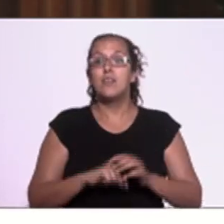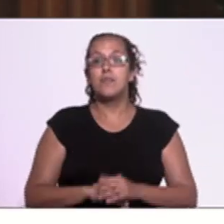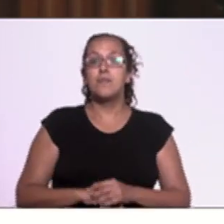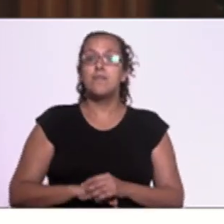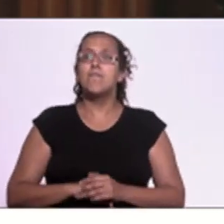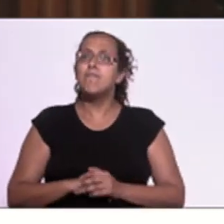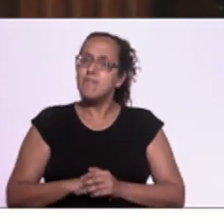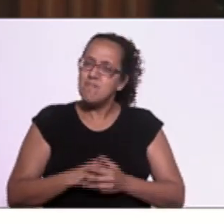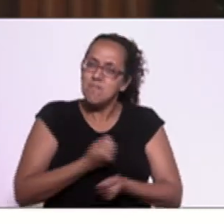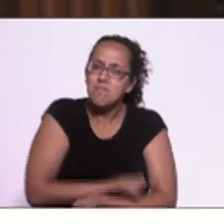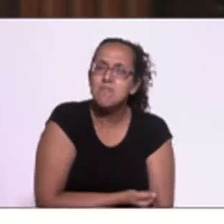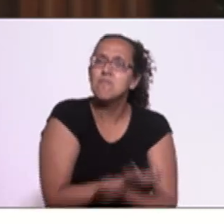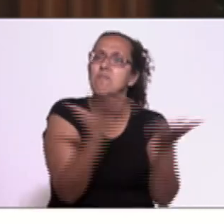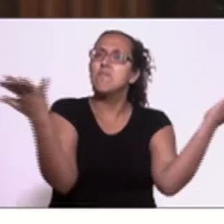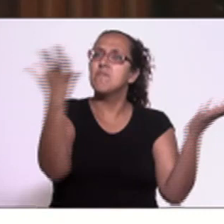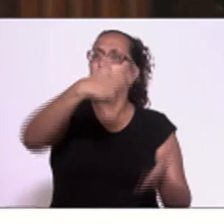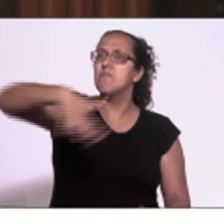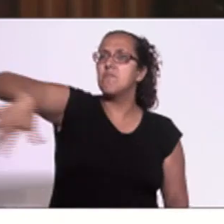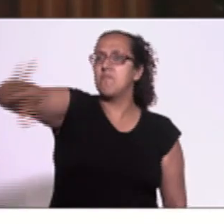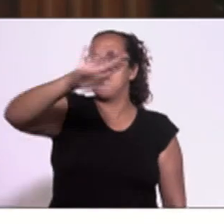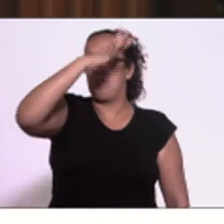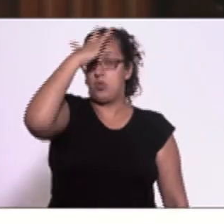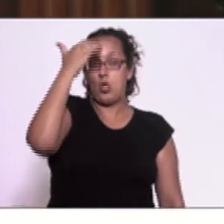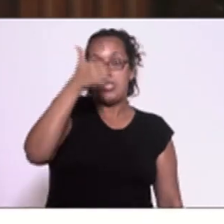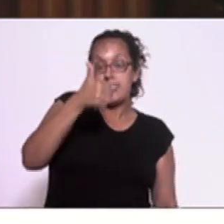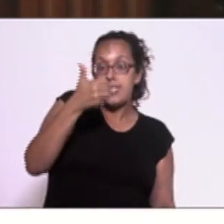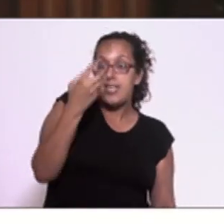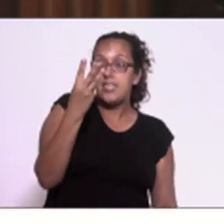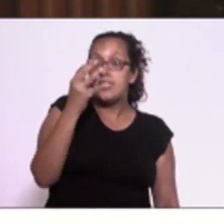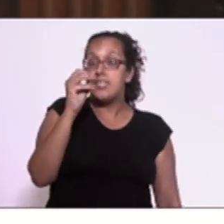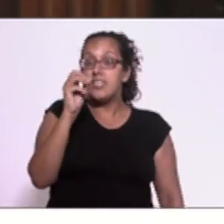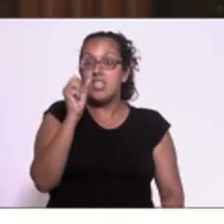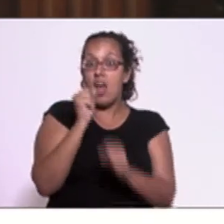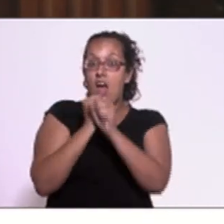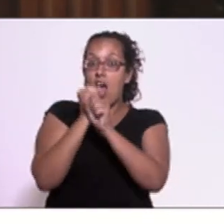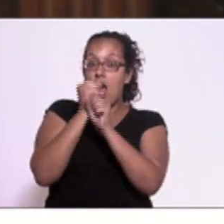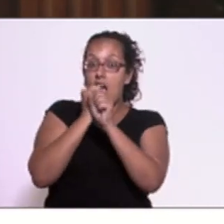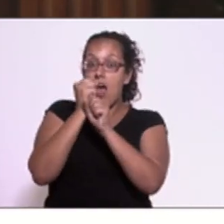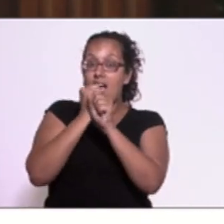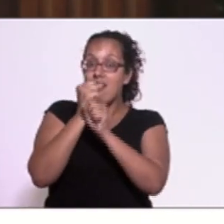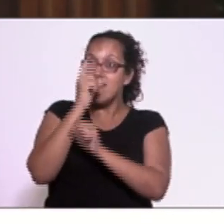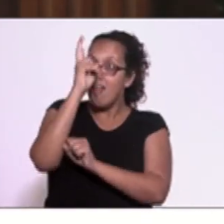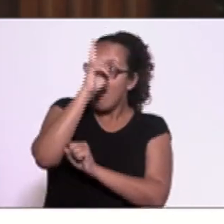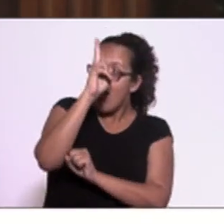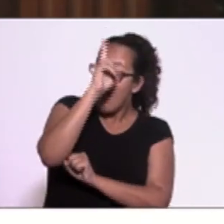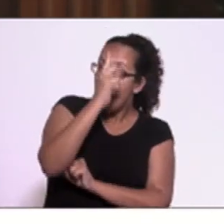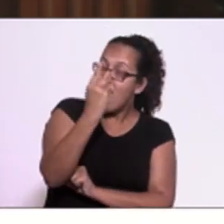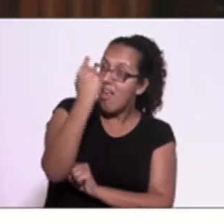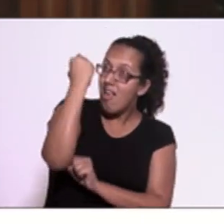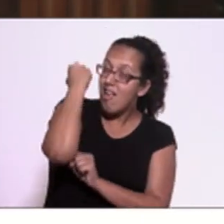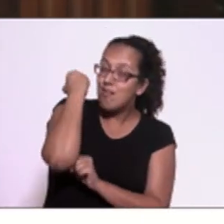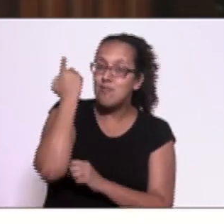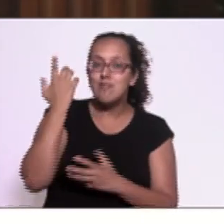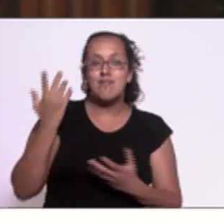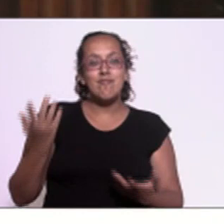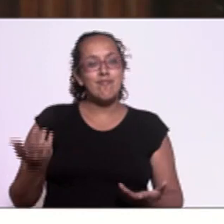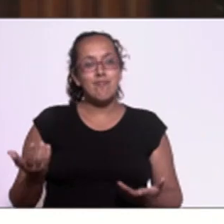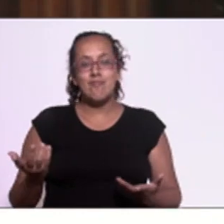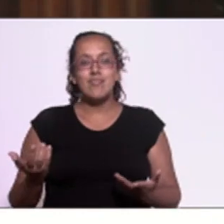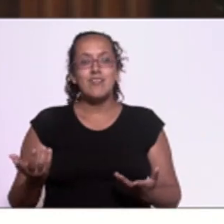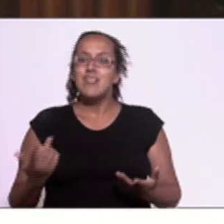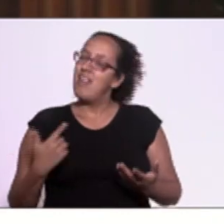levar ao conhecimento de todos. São 130 anos de memória e, nesse sentido, só me